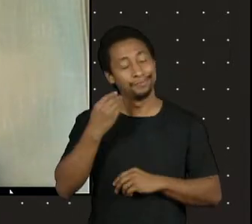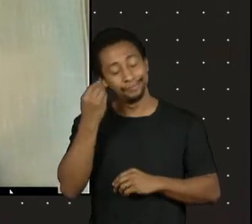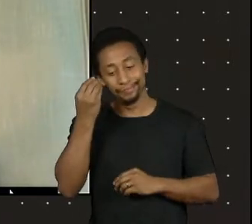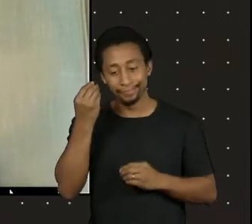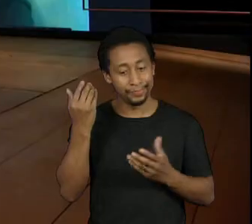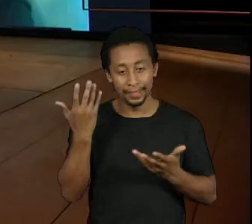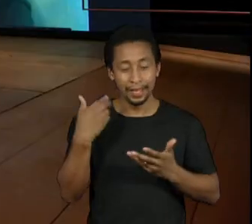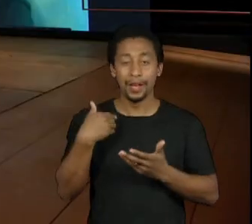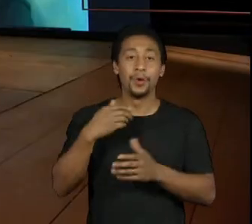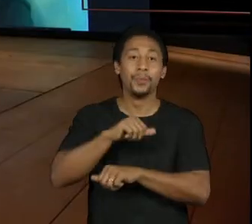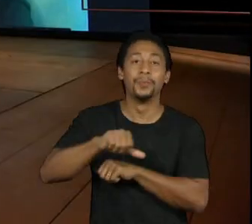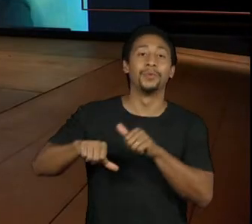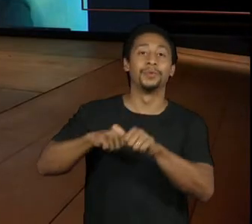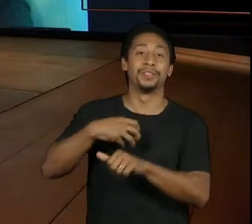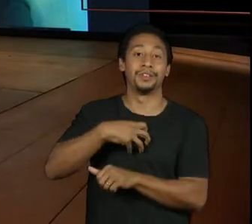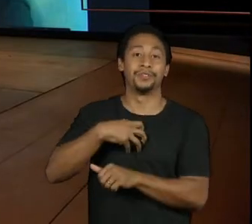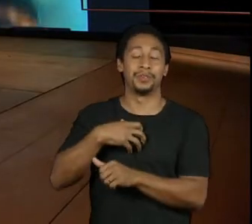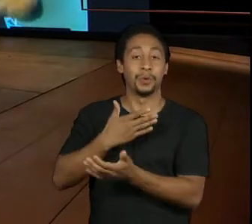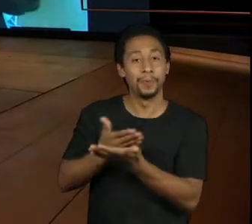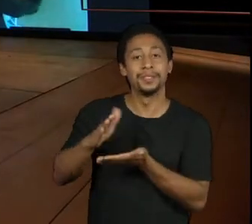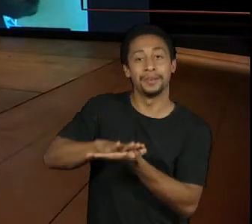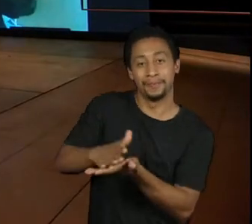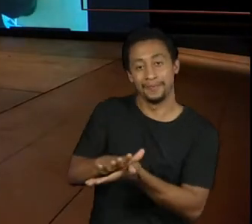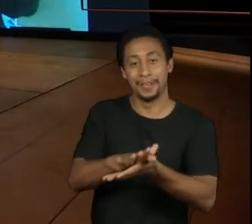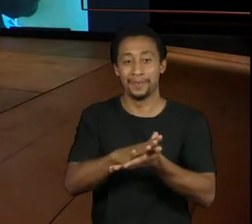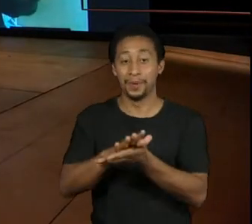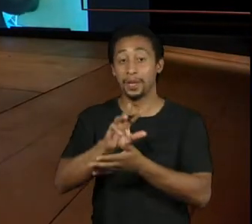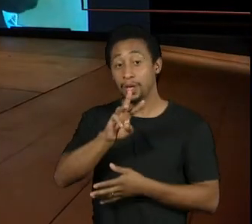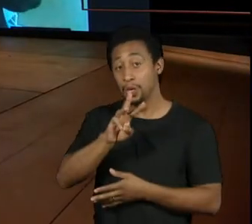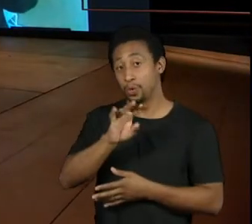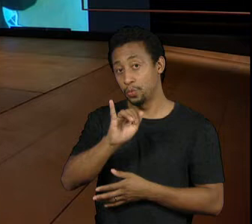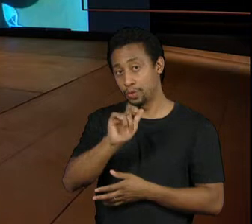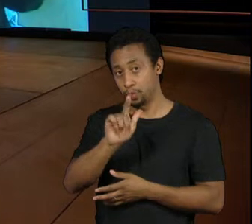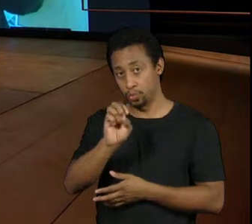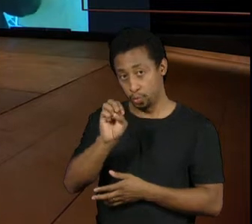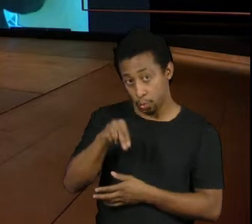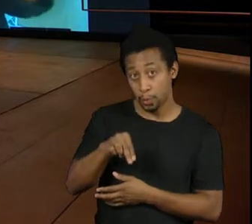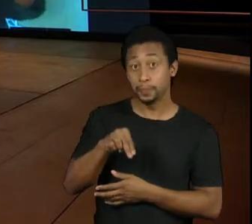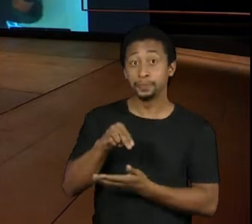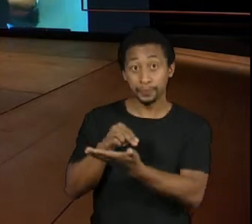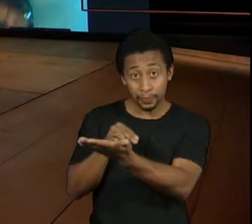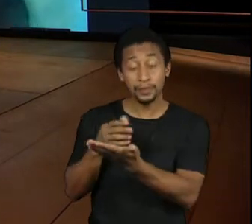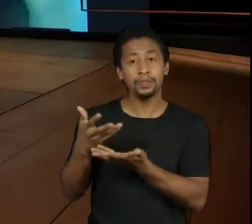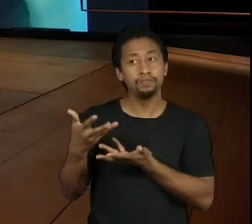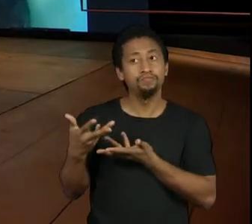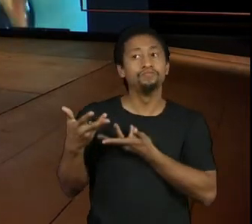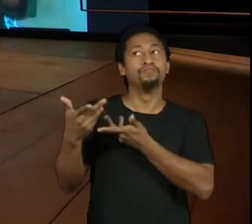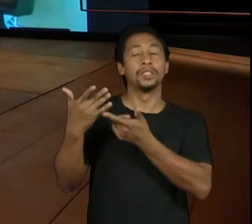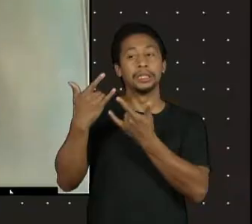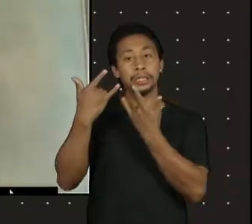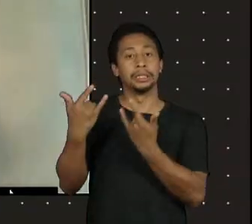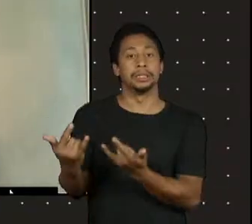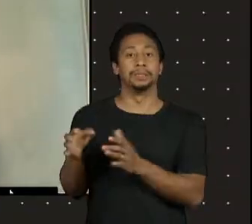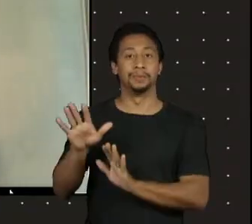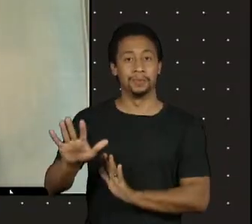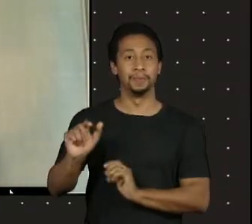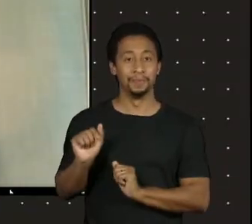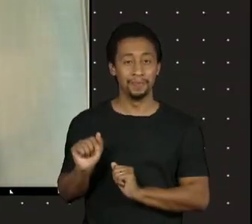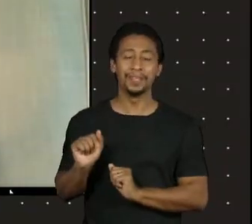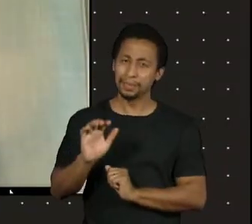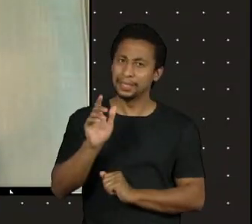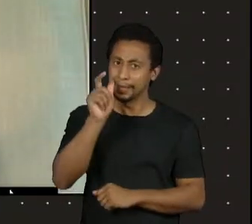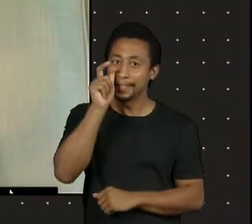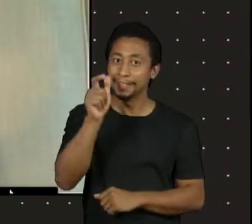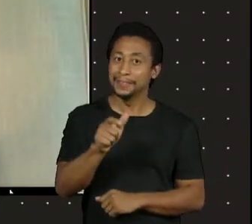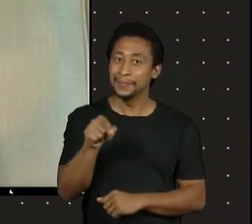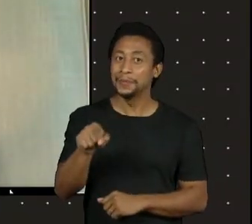Caramba, o Wilson Batista, aí comecei a prestar mais atenção nisso. Mas isso foi uma coisa bem